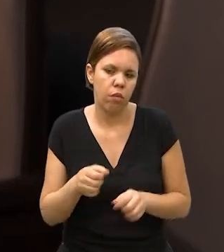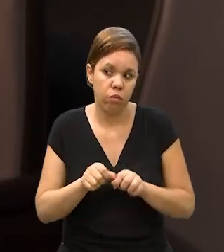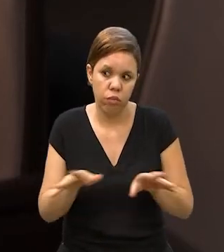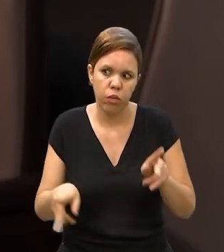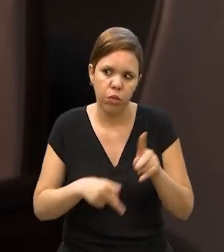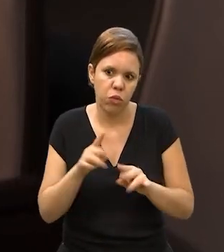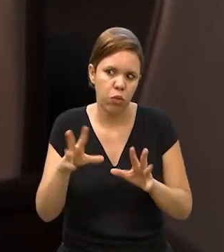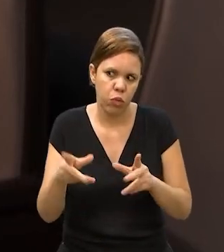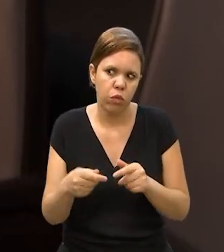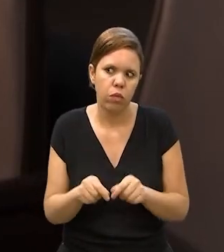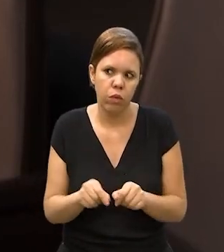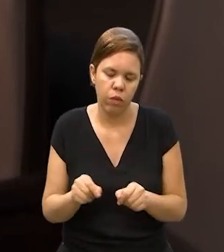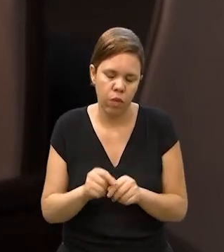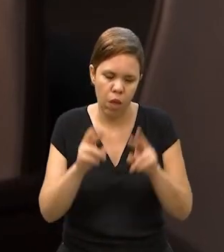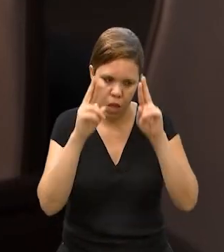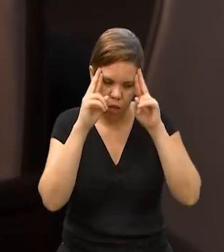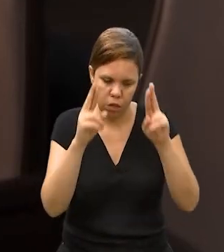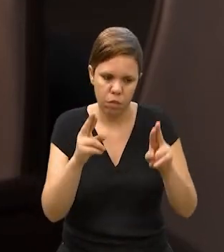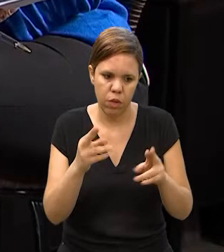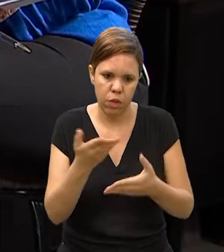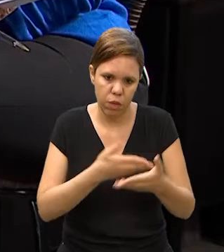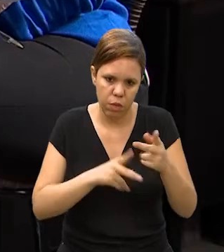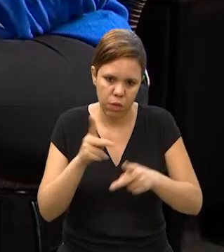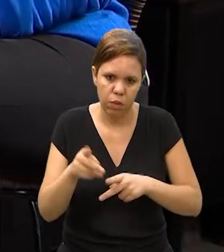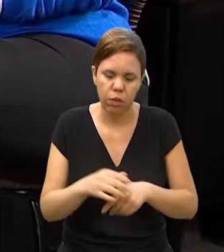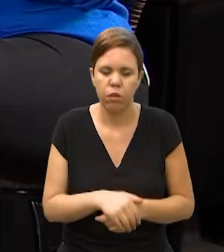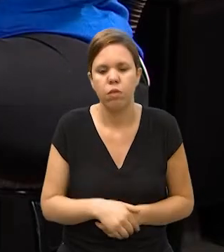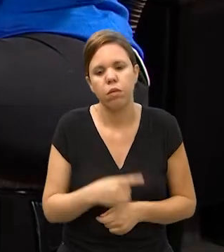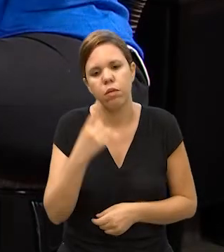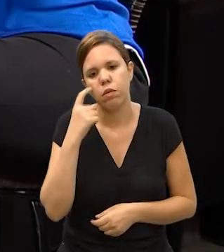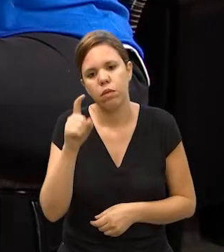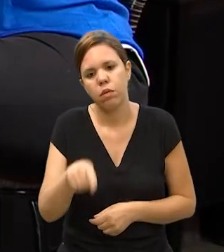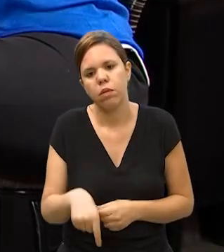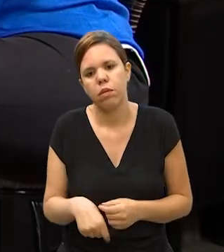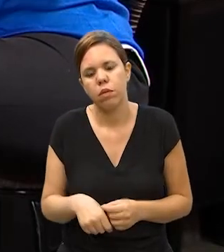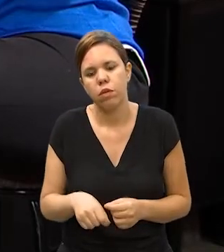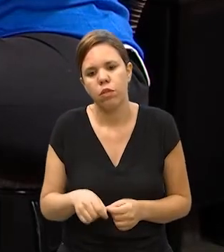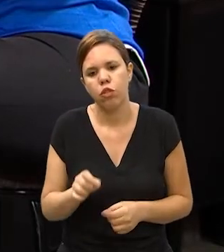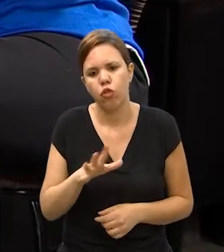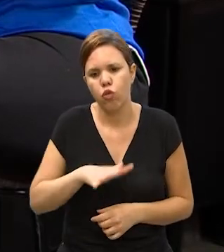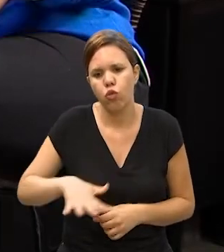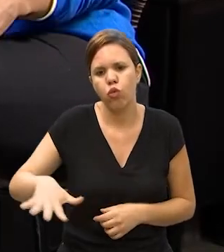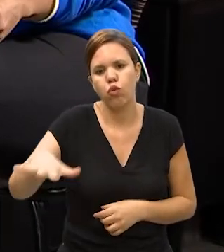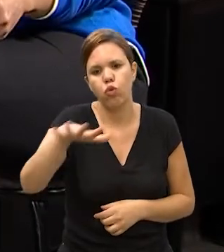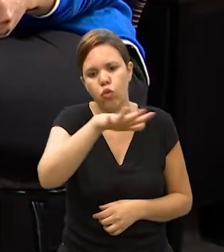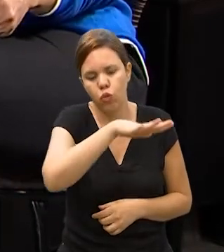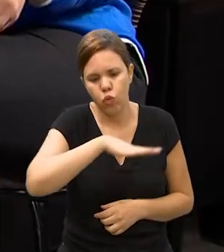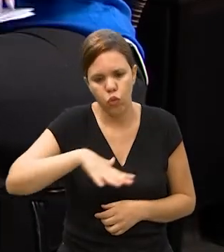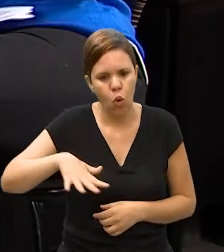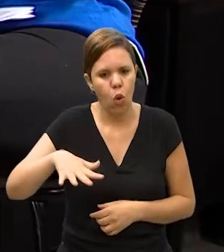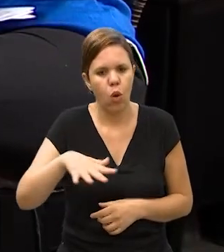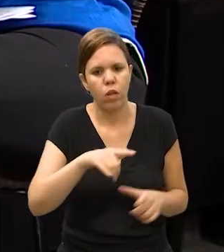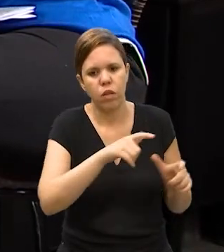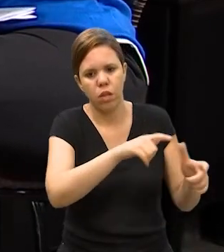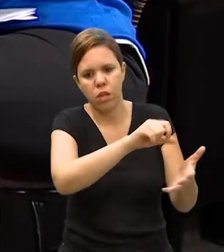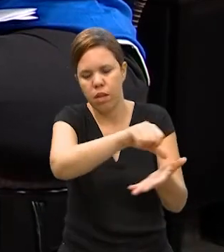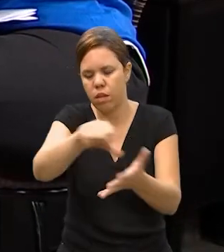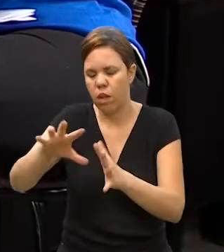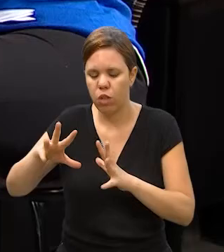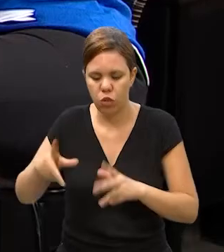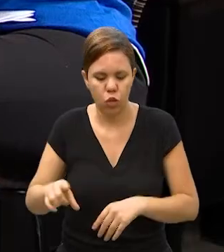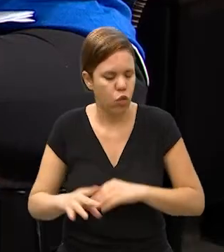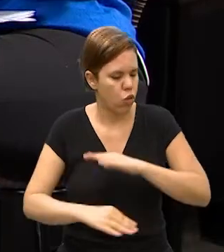multiplicativo e que as pessoas realmente respeitem uns aos outros. E o interessante é que vão ser em todas as esferas do setor público, né? Não se limita apenas